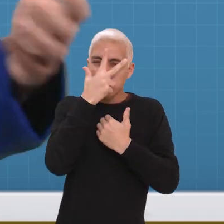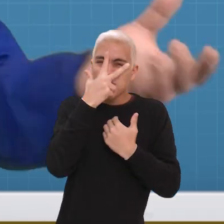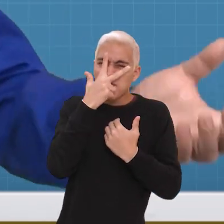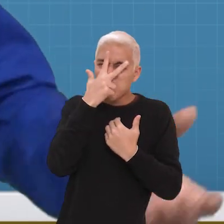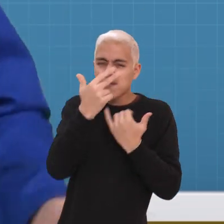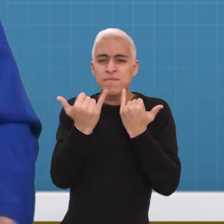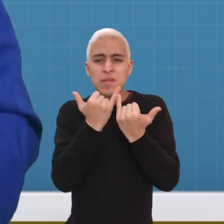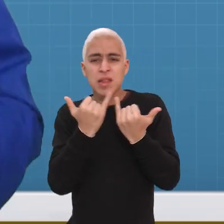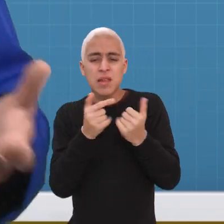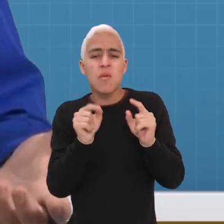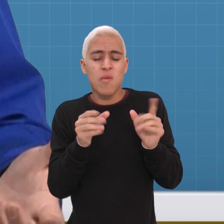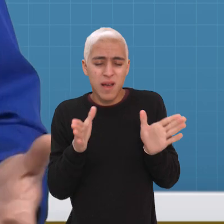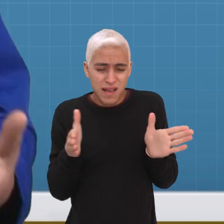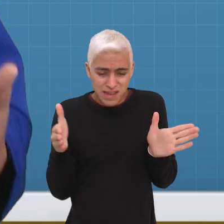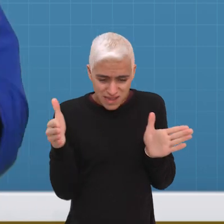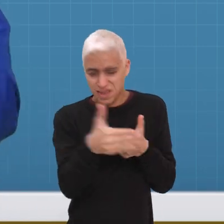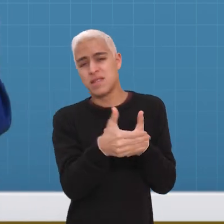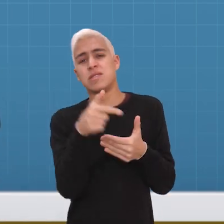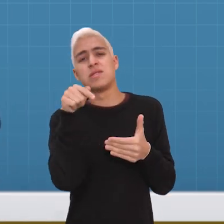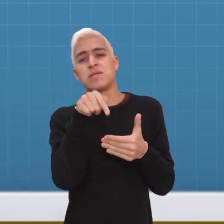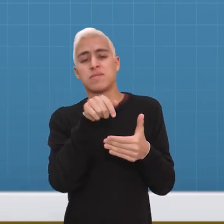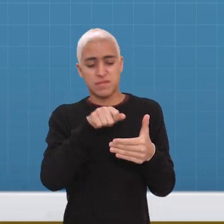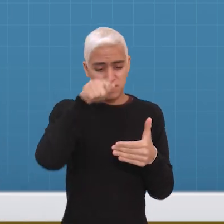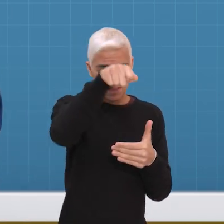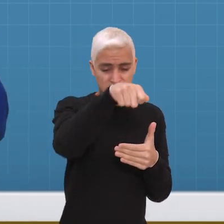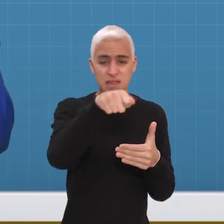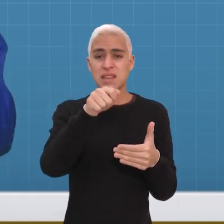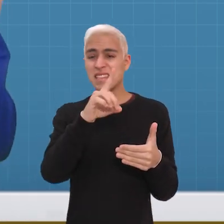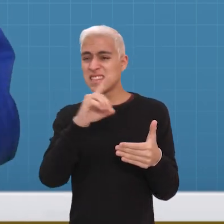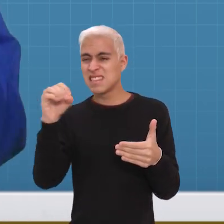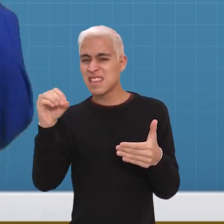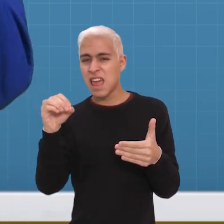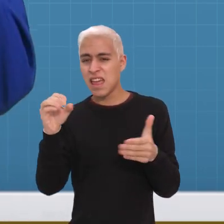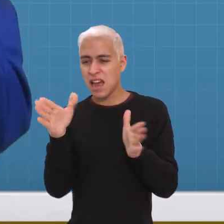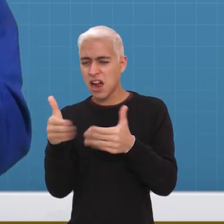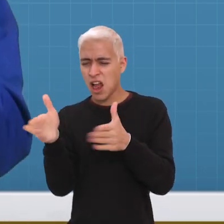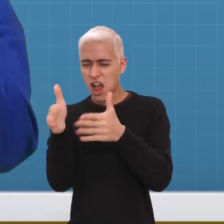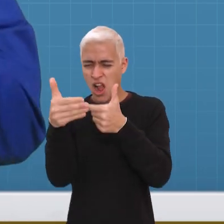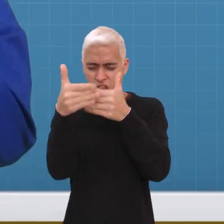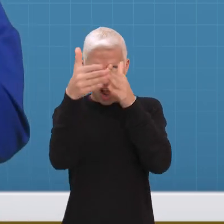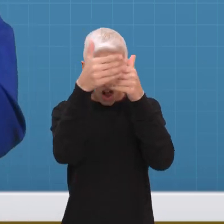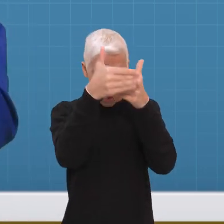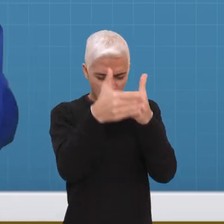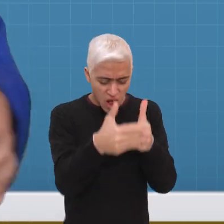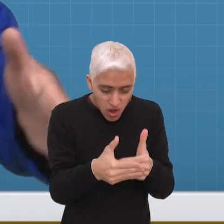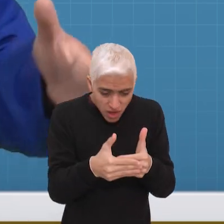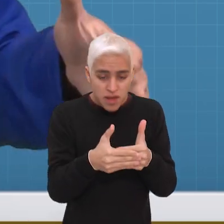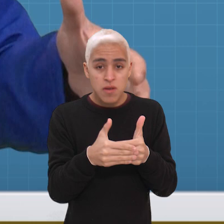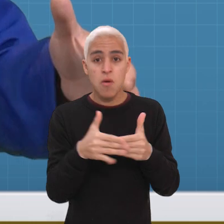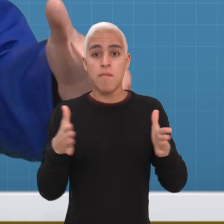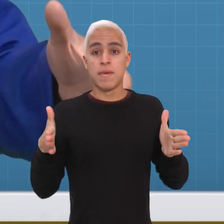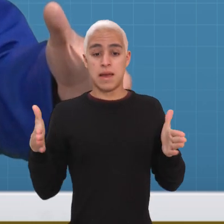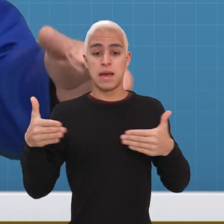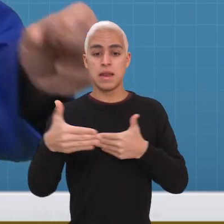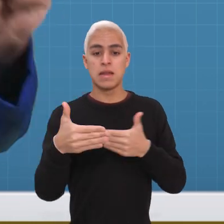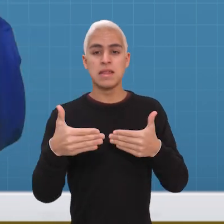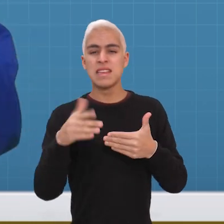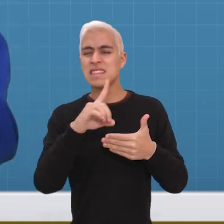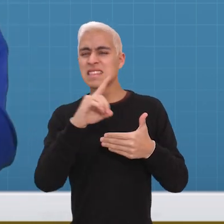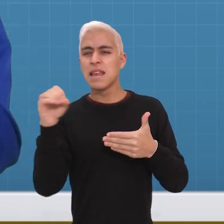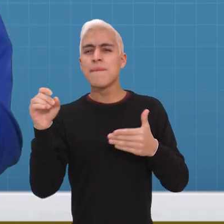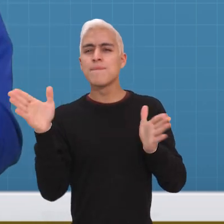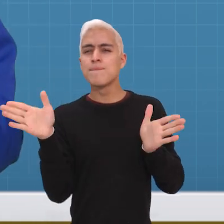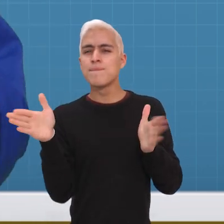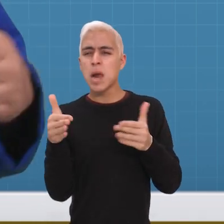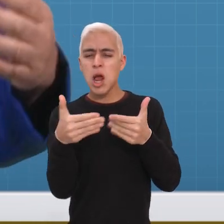se fosse uma caixa onde dentro dela cabe outras 100 caixas pequeninas. Uma caixa maior e outras